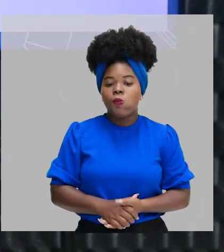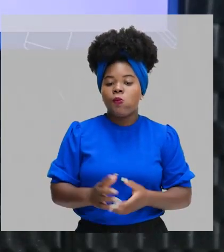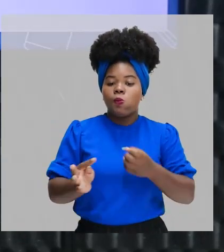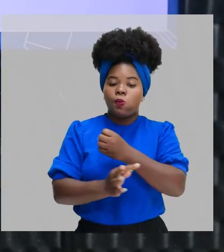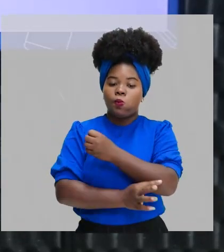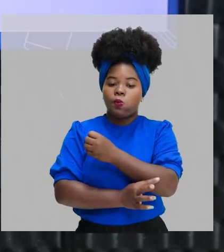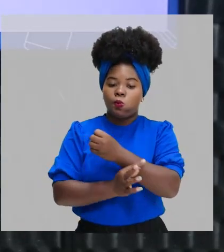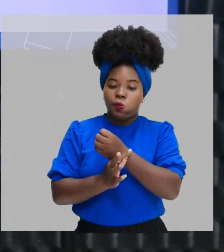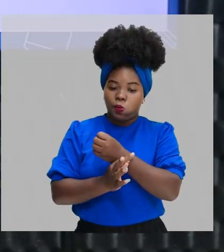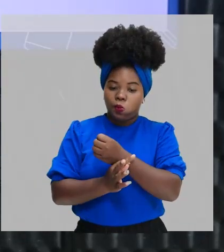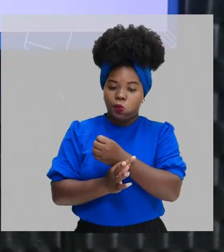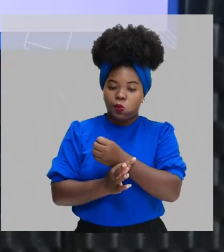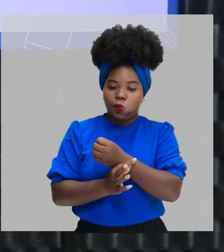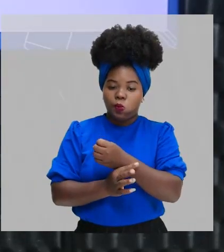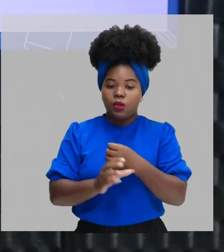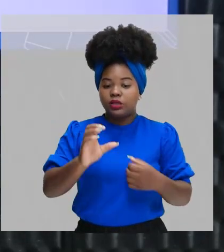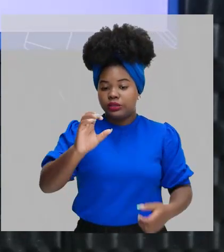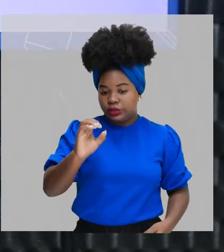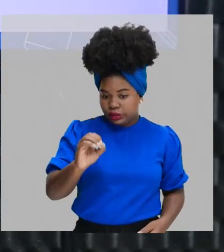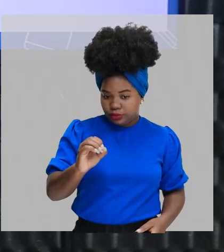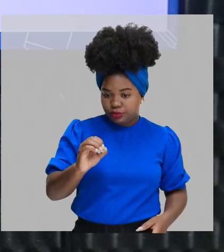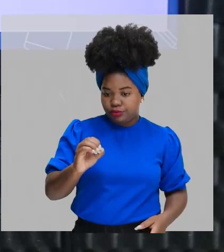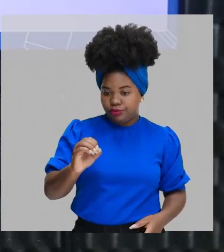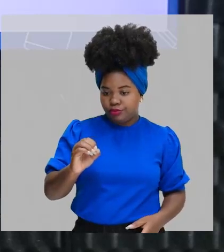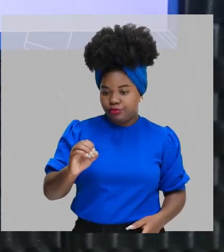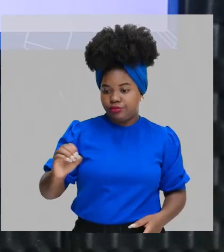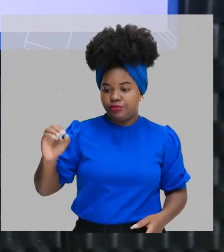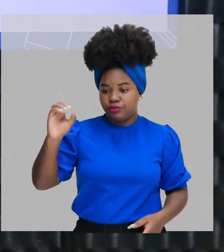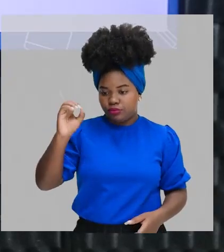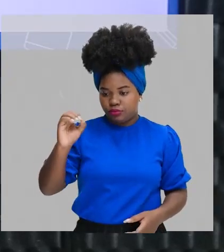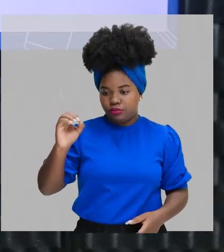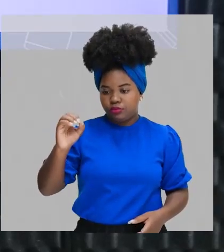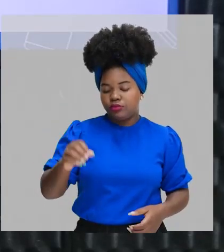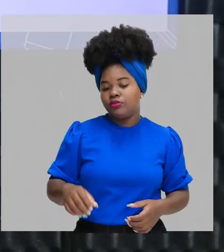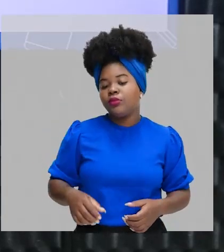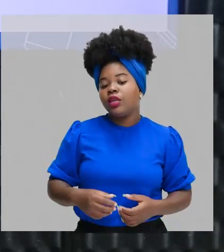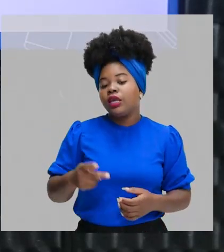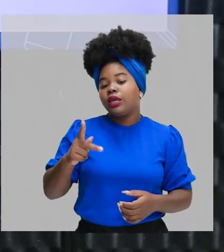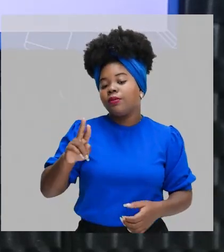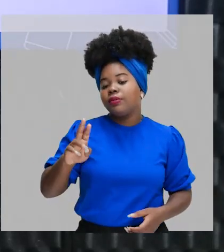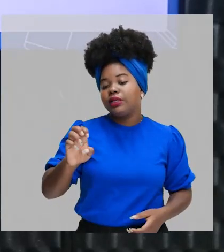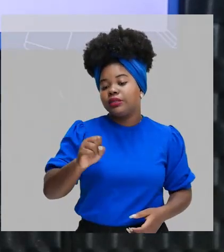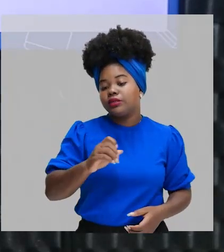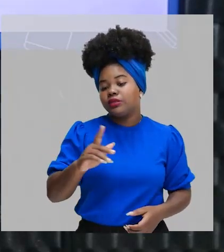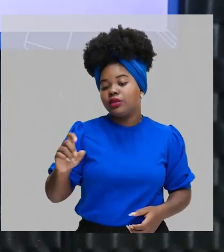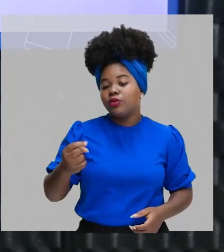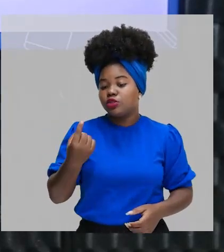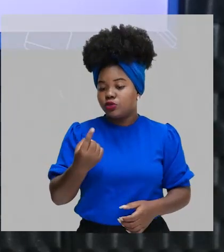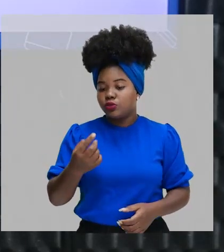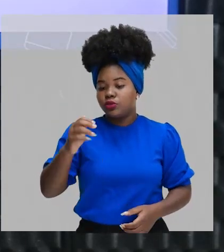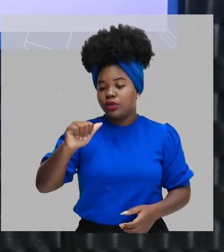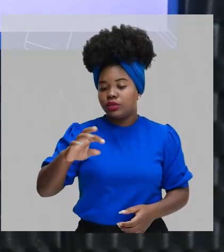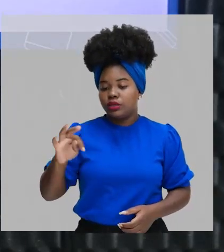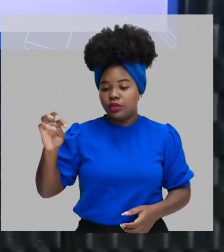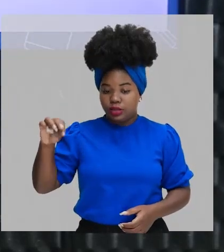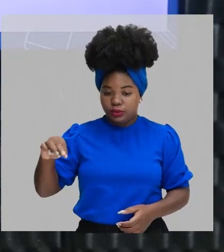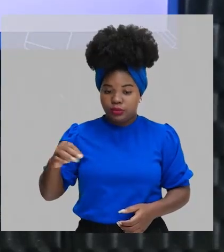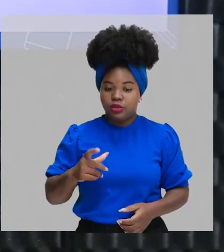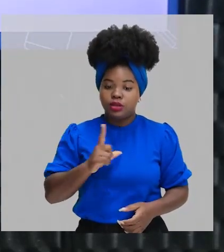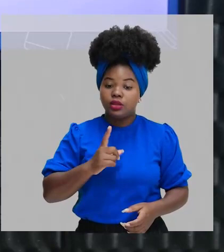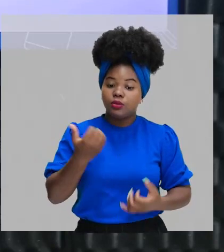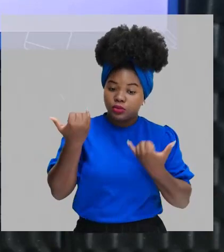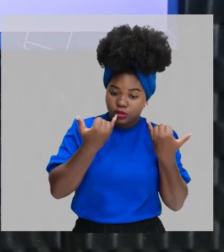temperatura, um valor de 0 graus Celsius, e a pressão de 1 atm. Né? Nós temos algumas